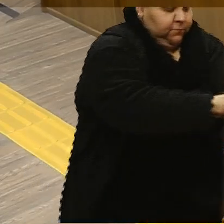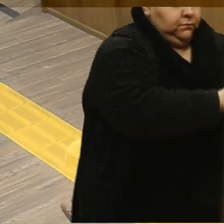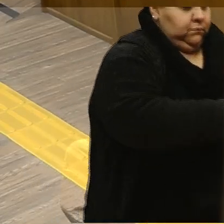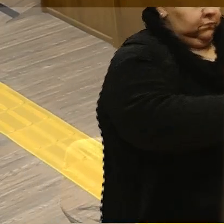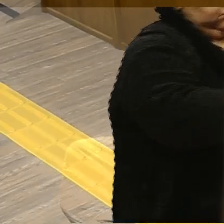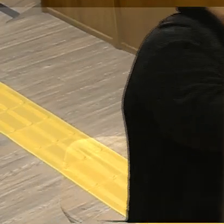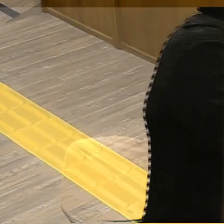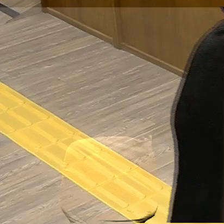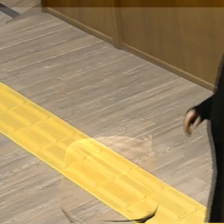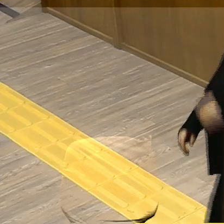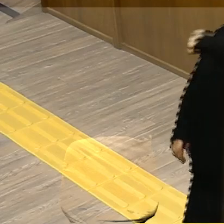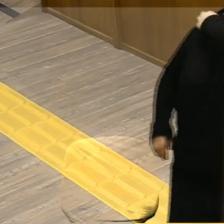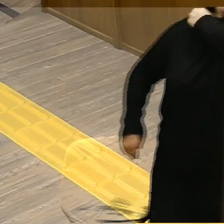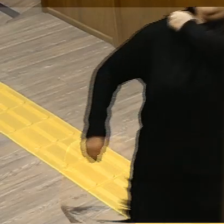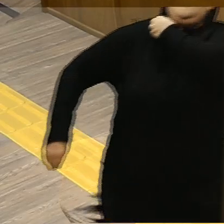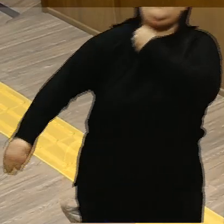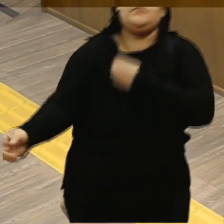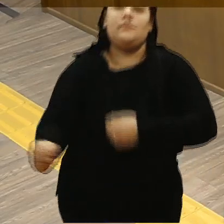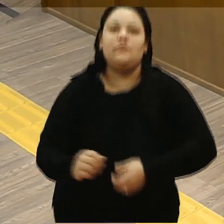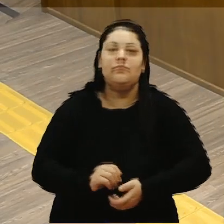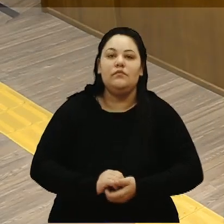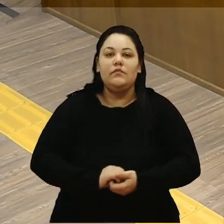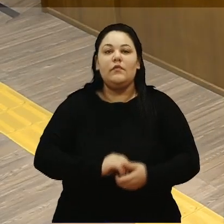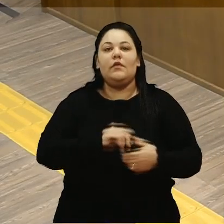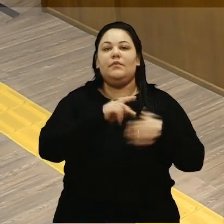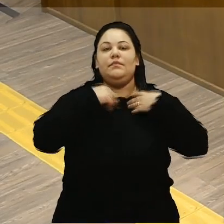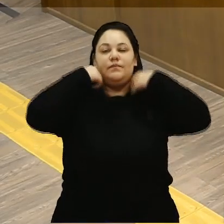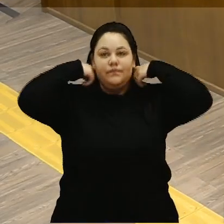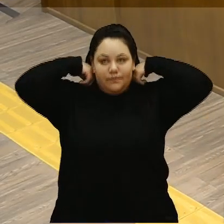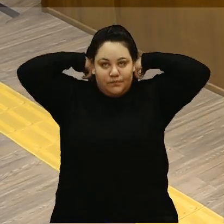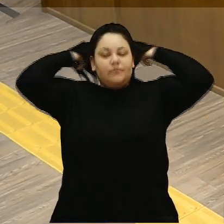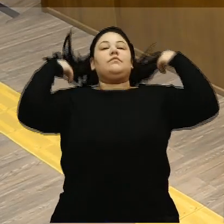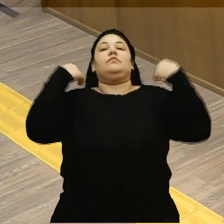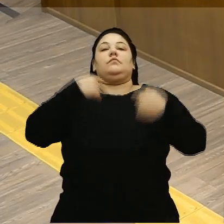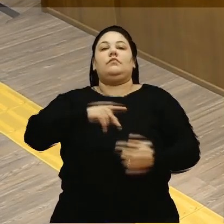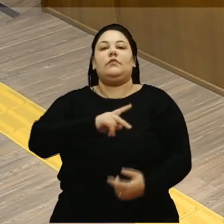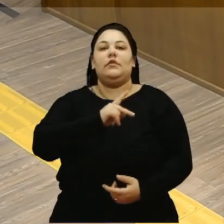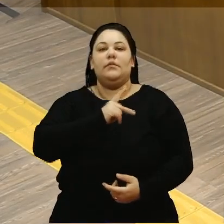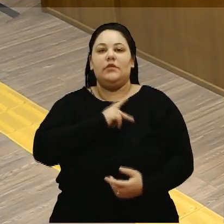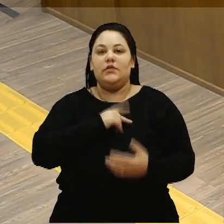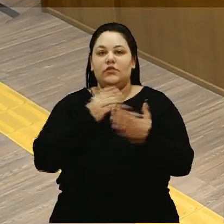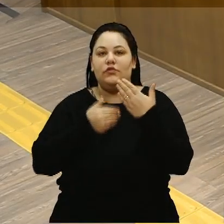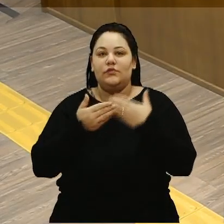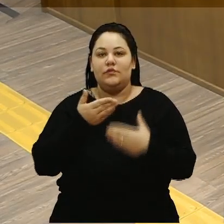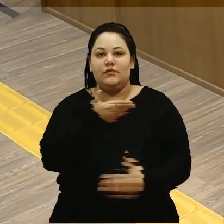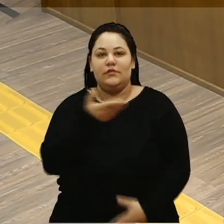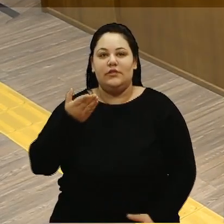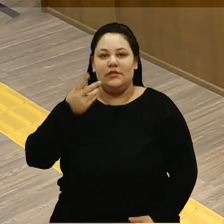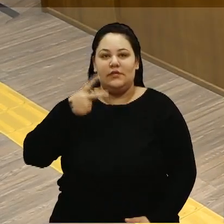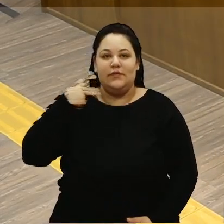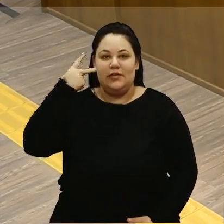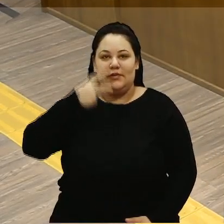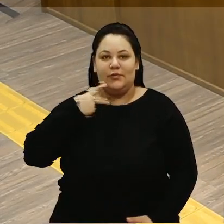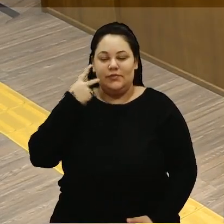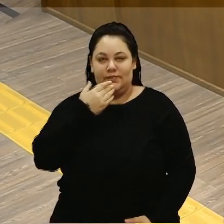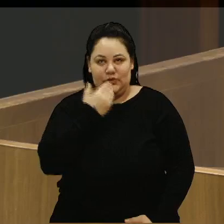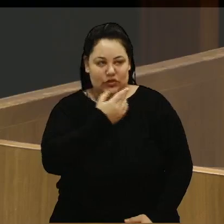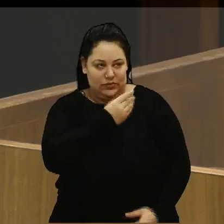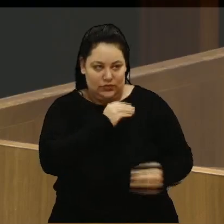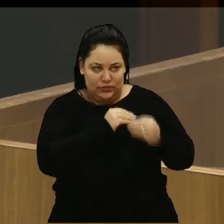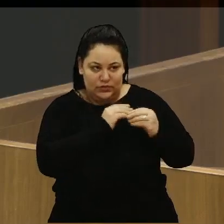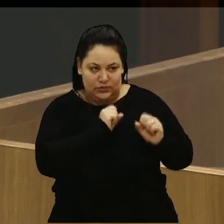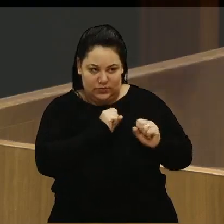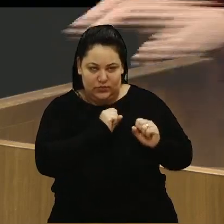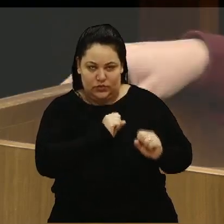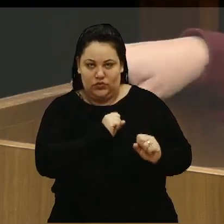Senhor presidente, senhores vereadores. Peça uma parte, se possível, vereador. Em seguida,